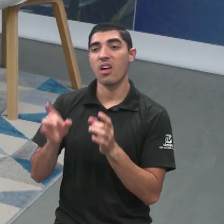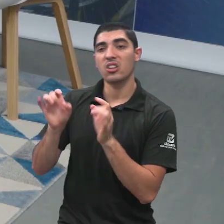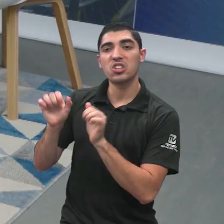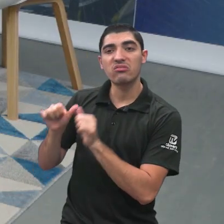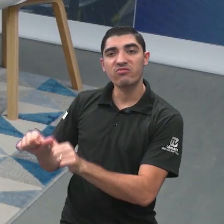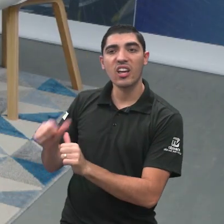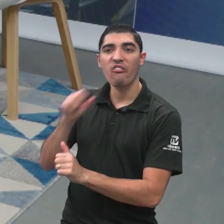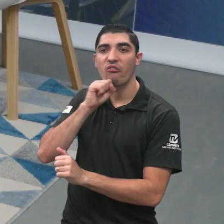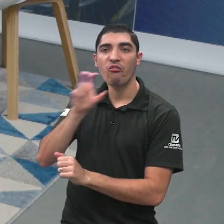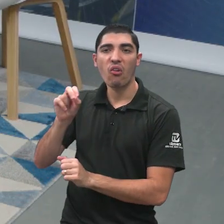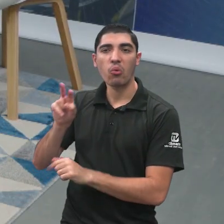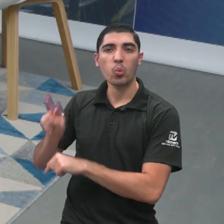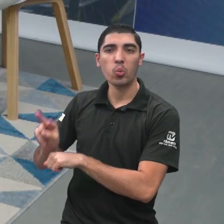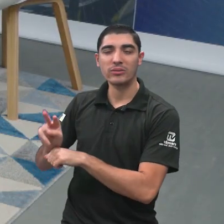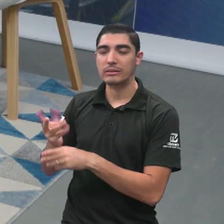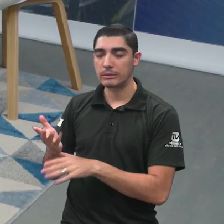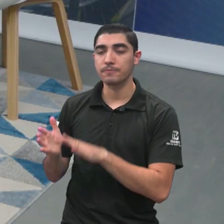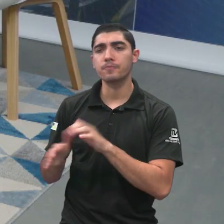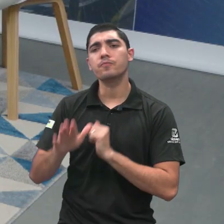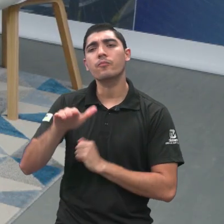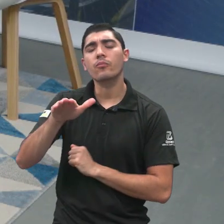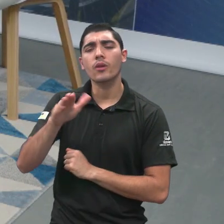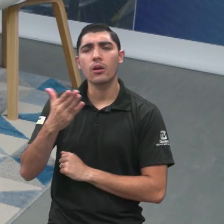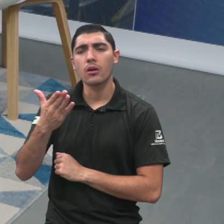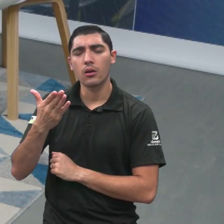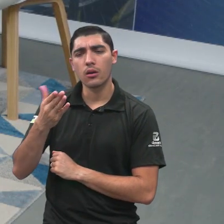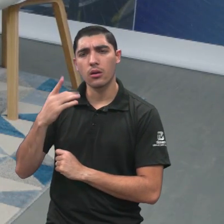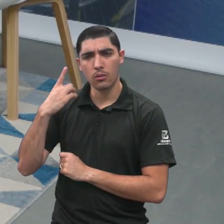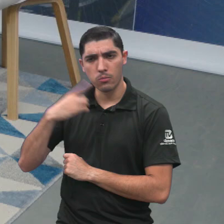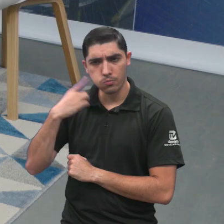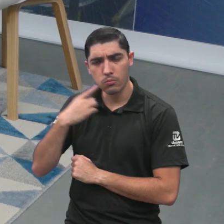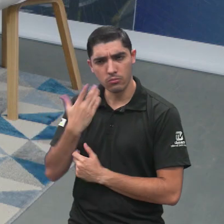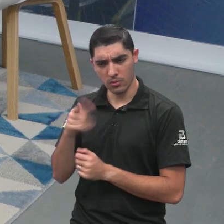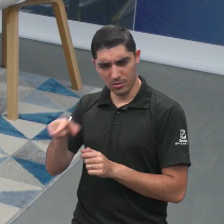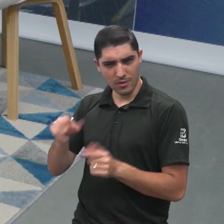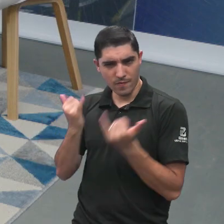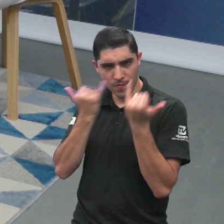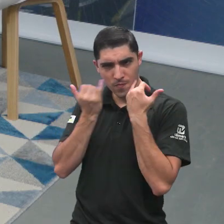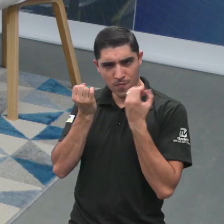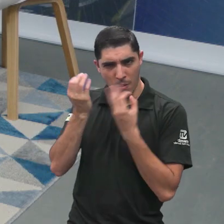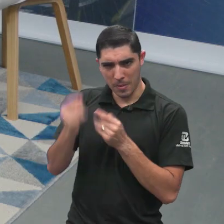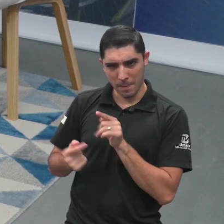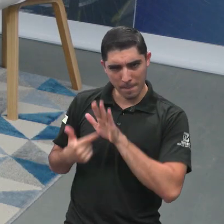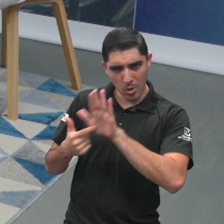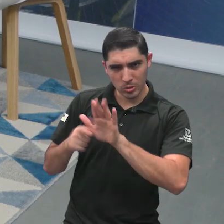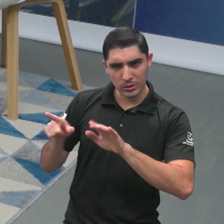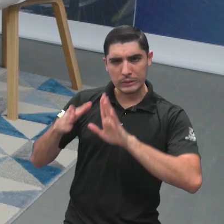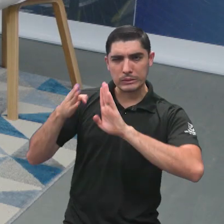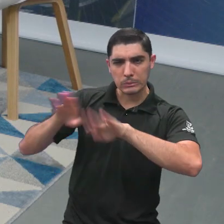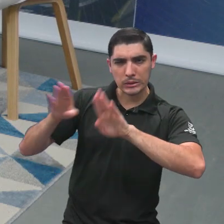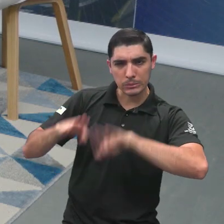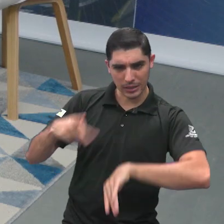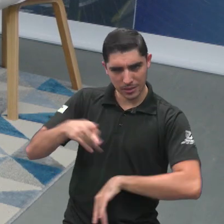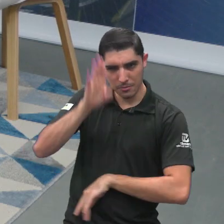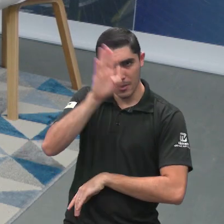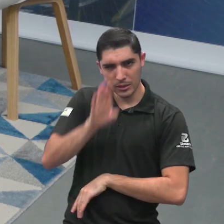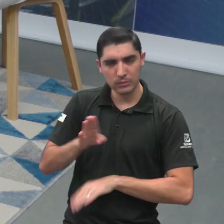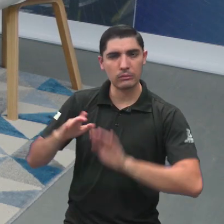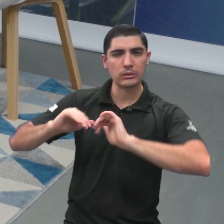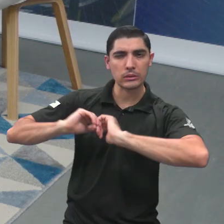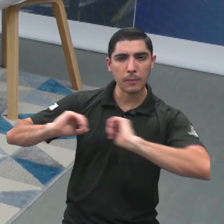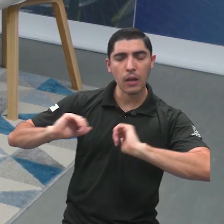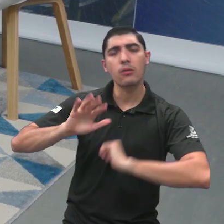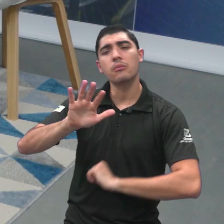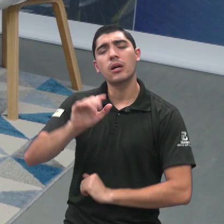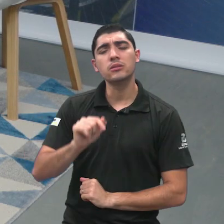né? Doutora, diante desse dado que eu apresentei aqui rapidamente, né, sobre os divórcios no Brasil, como a Justiça